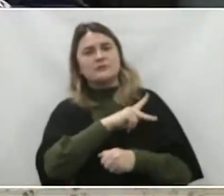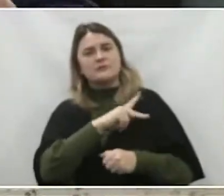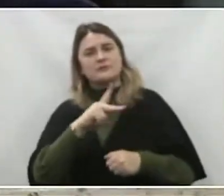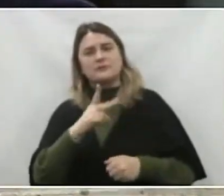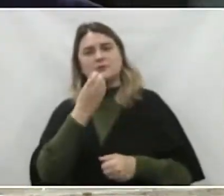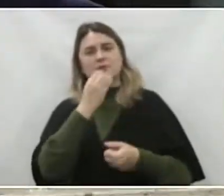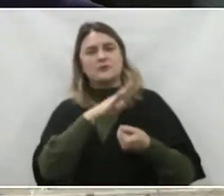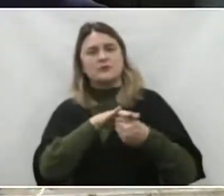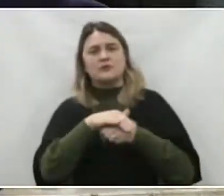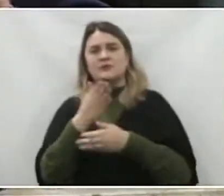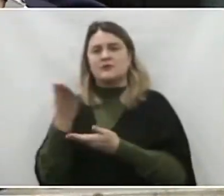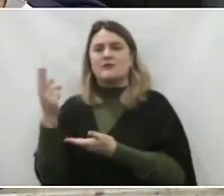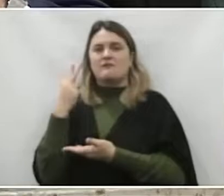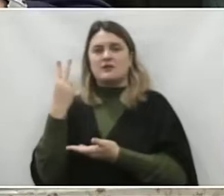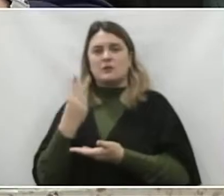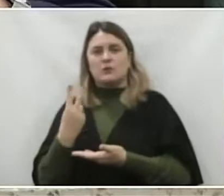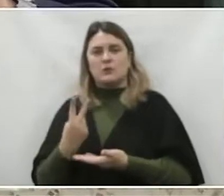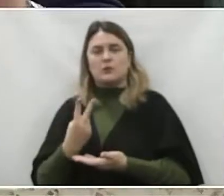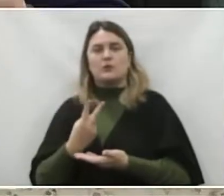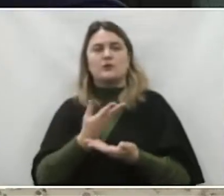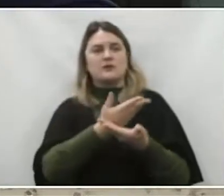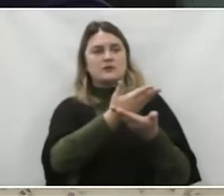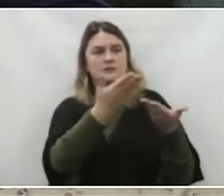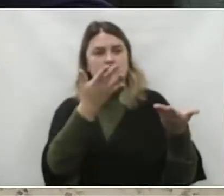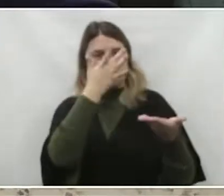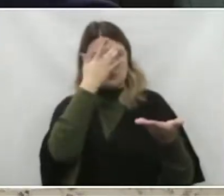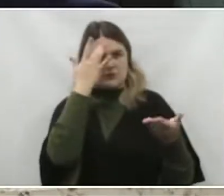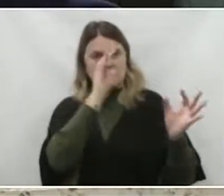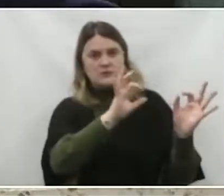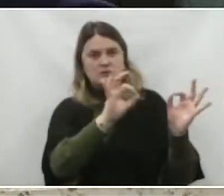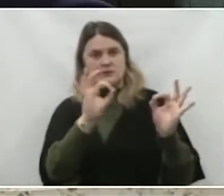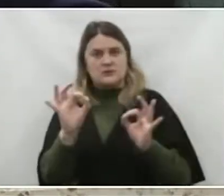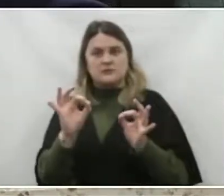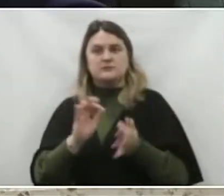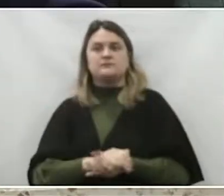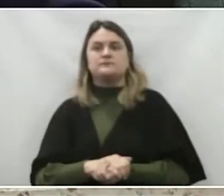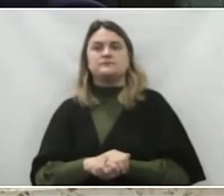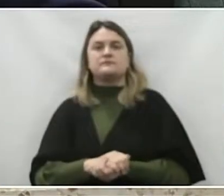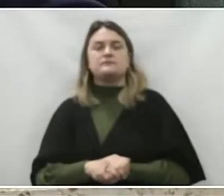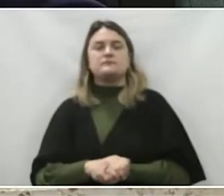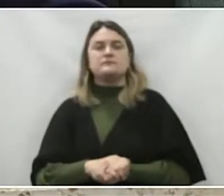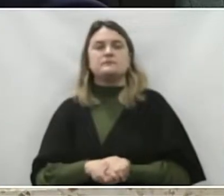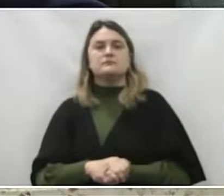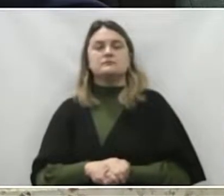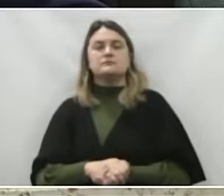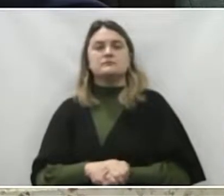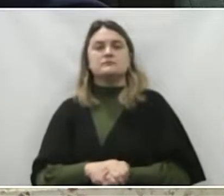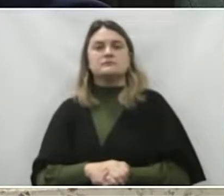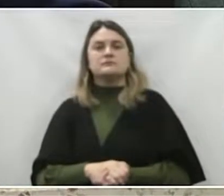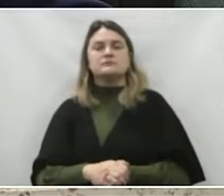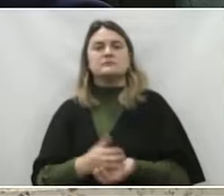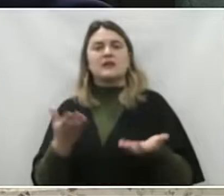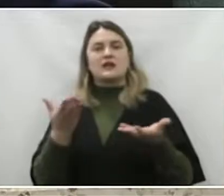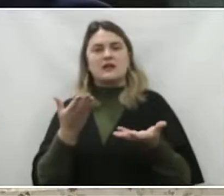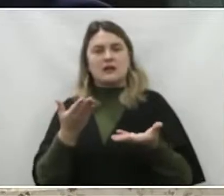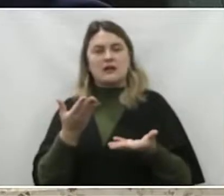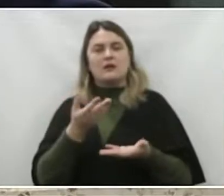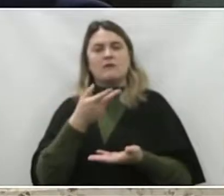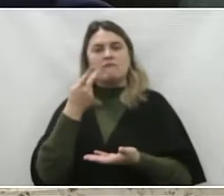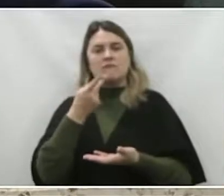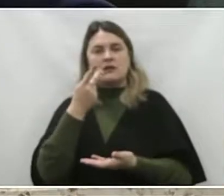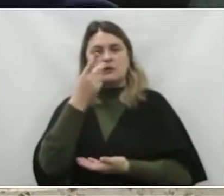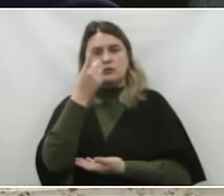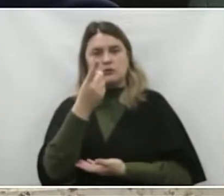a noite nove vereadores Público aqui presente aos que nos acompanha em casa era aqui que